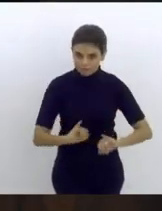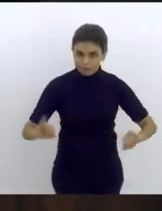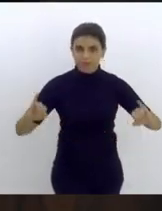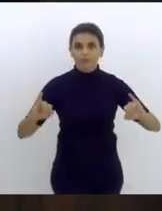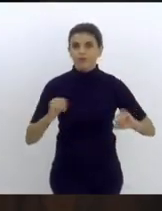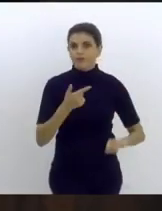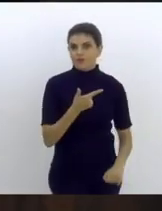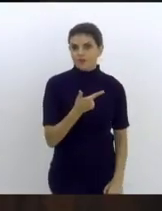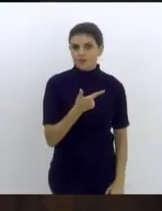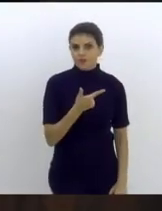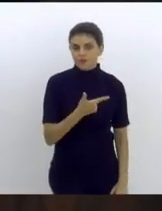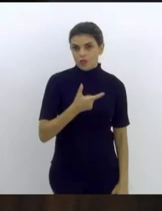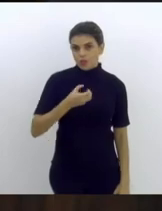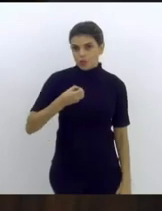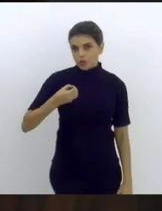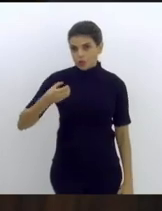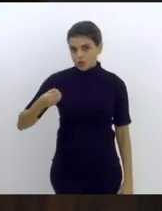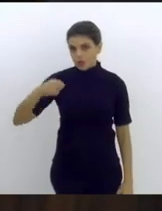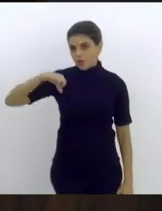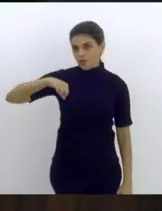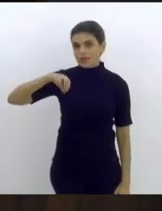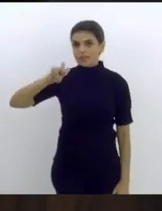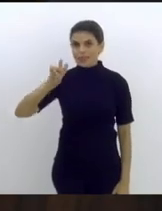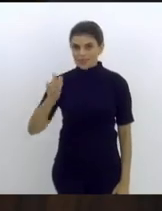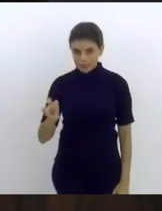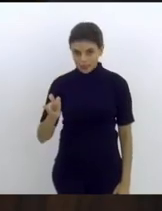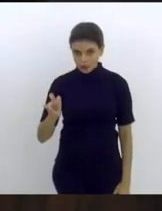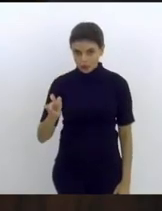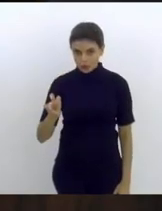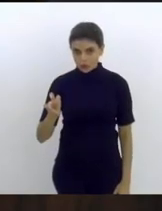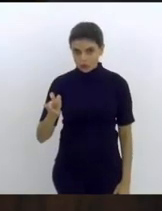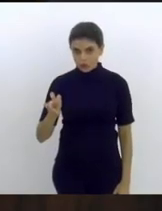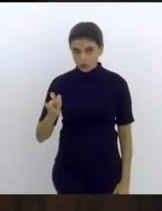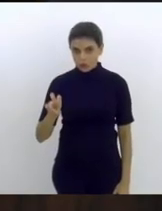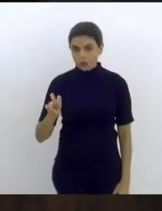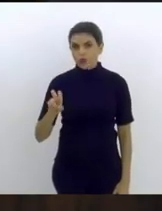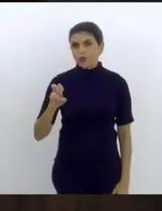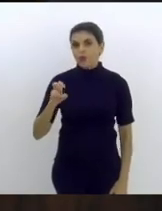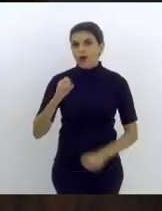vim 295 de 2019